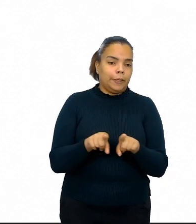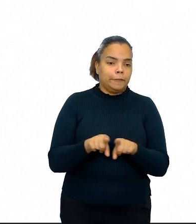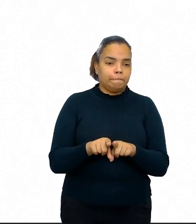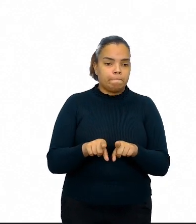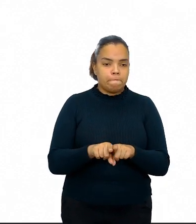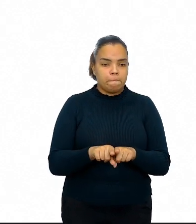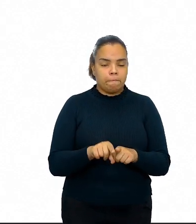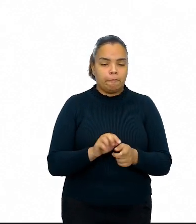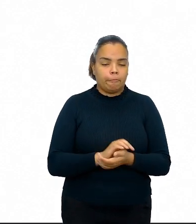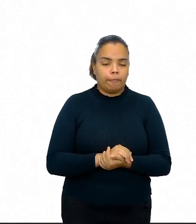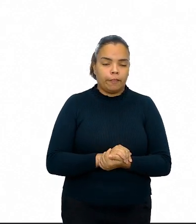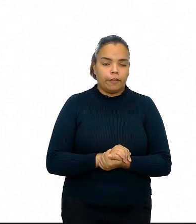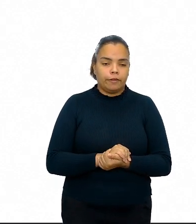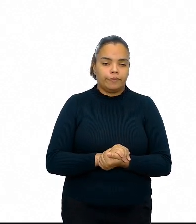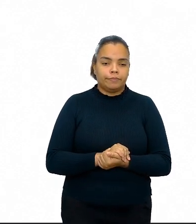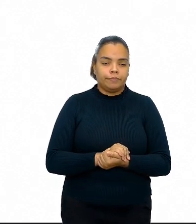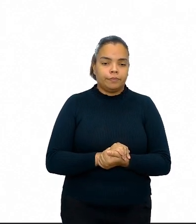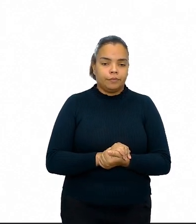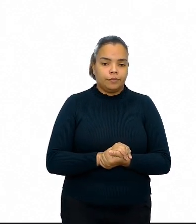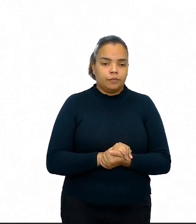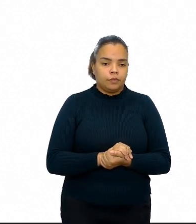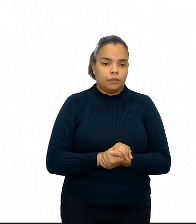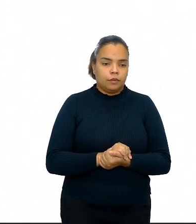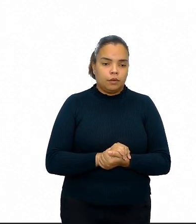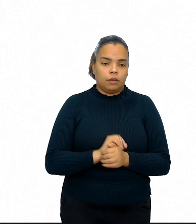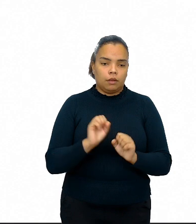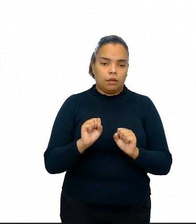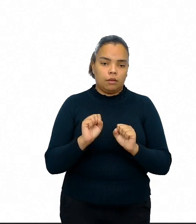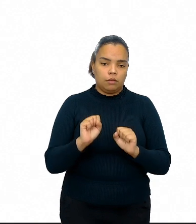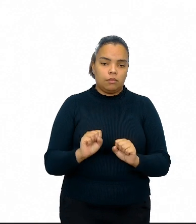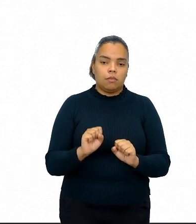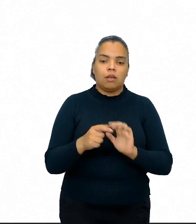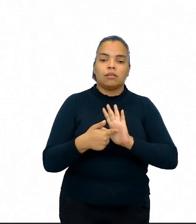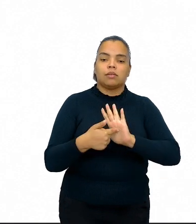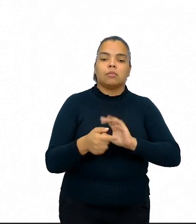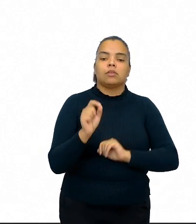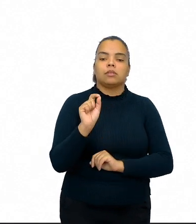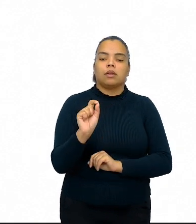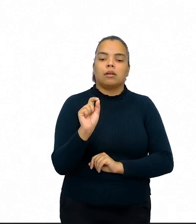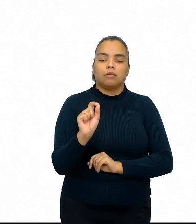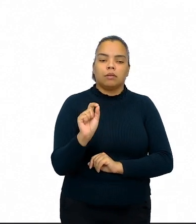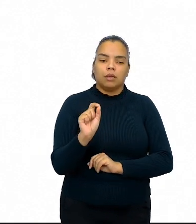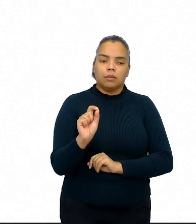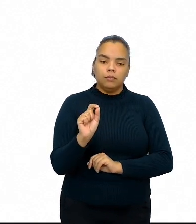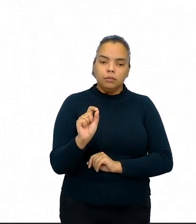a Scarpa, e que eles possam expressar razões